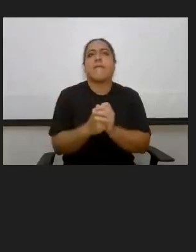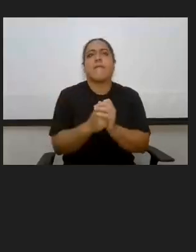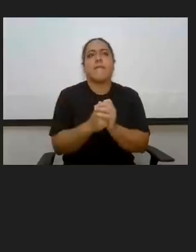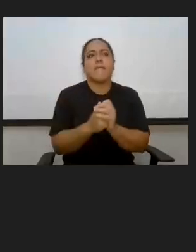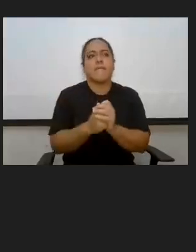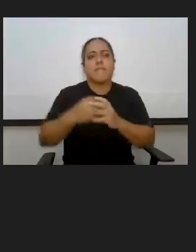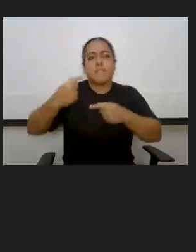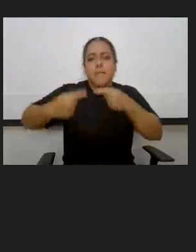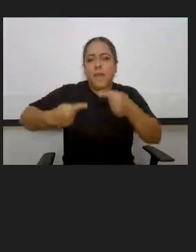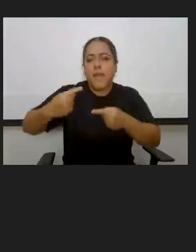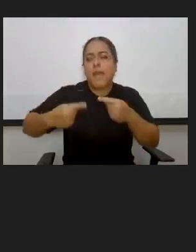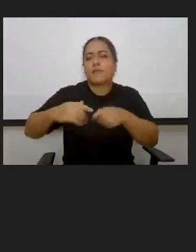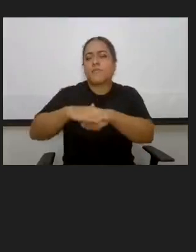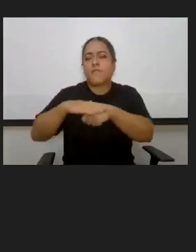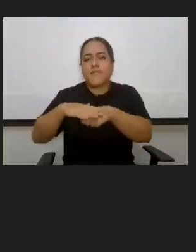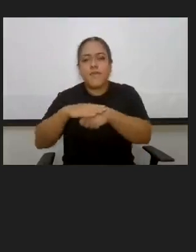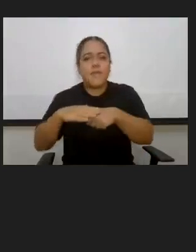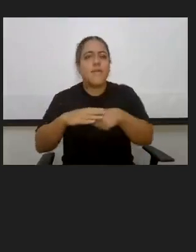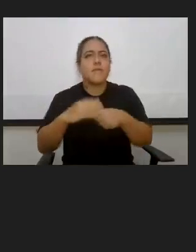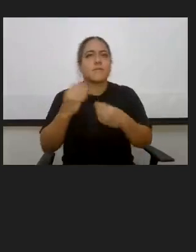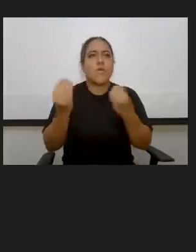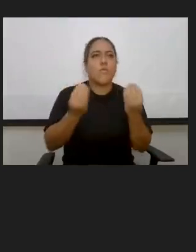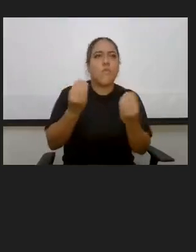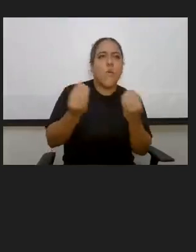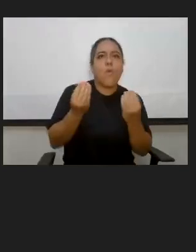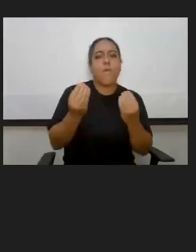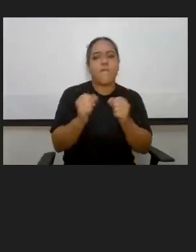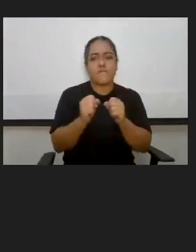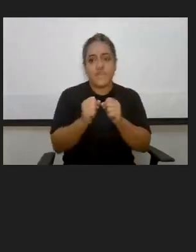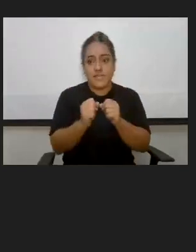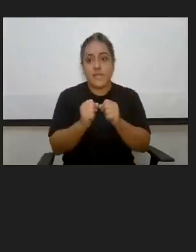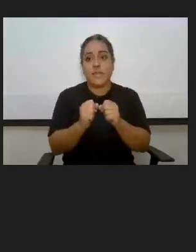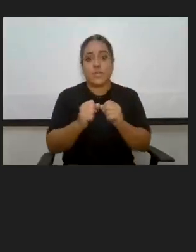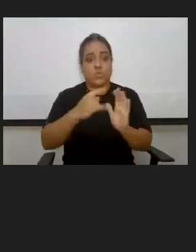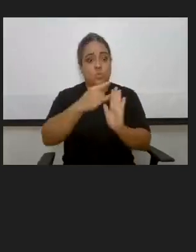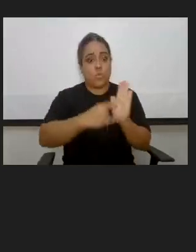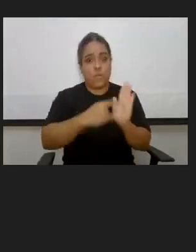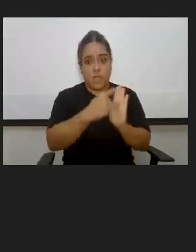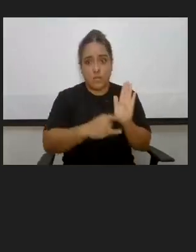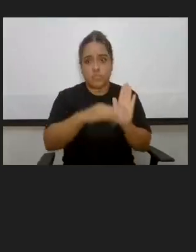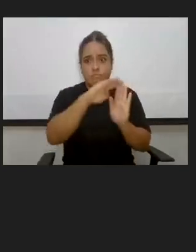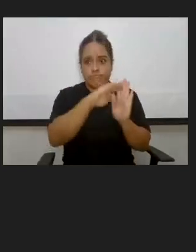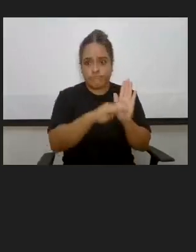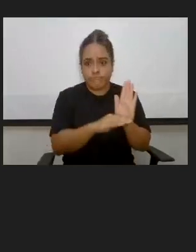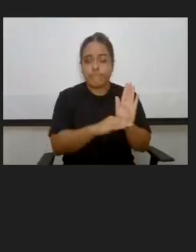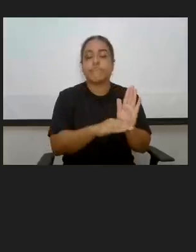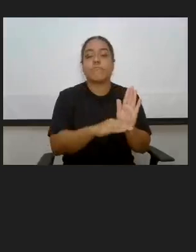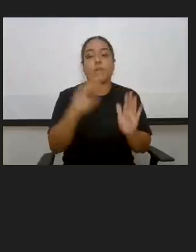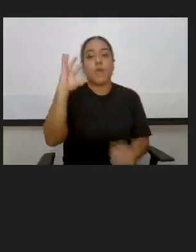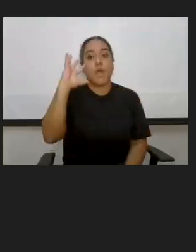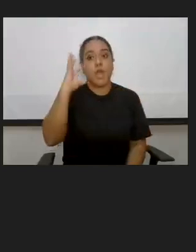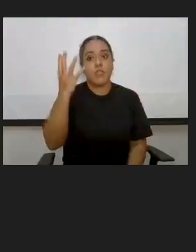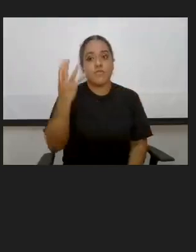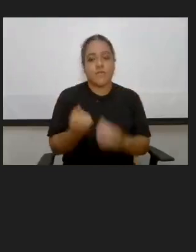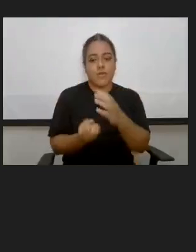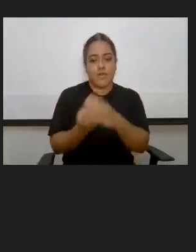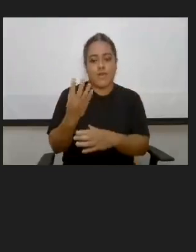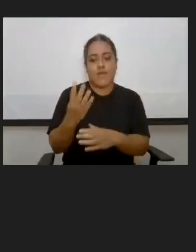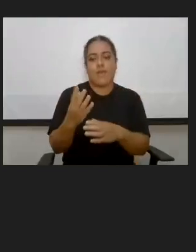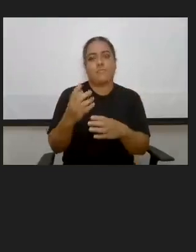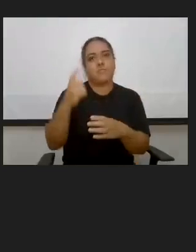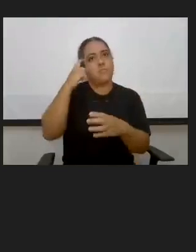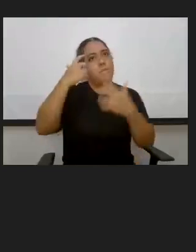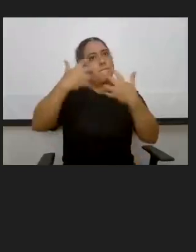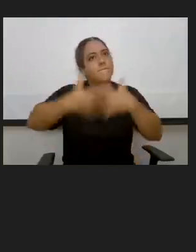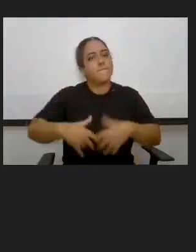de debates e também de encaminhamentos que foram feitos, documentos, resolveu, né, criou aí pensou